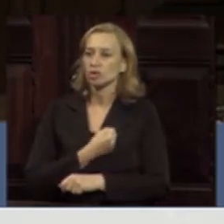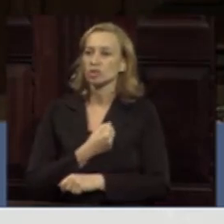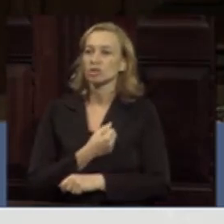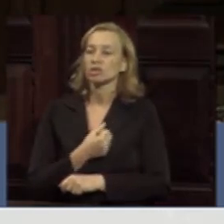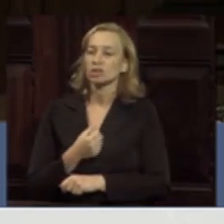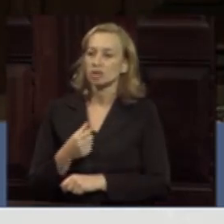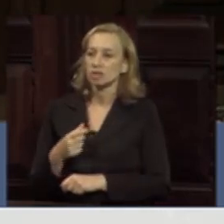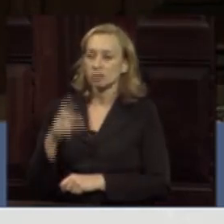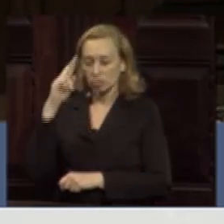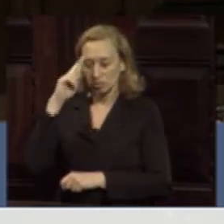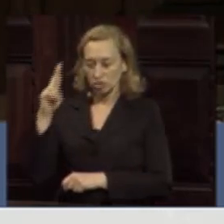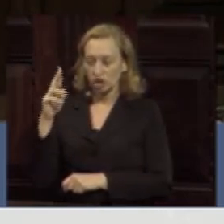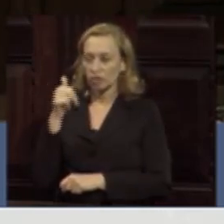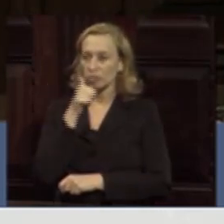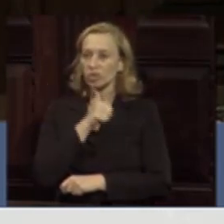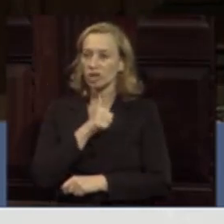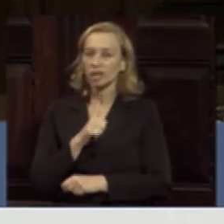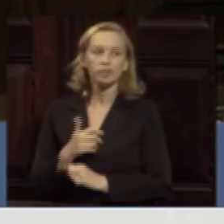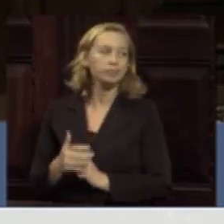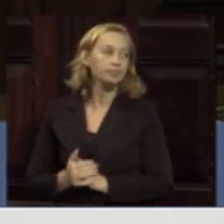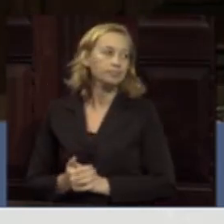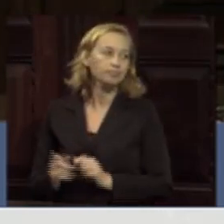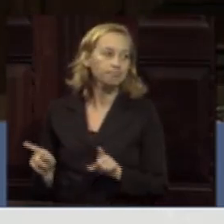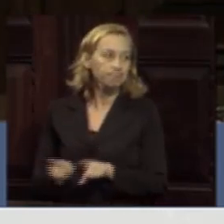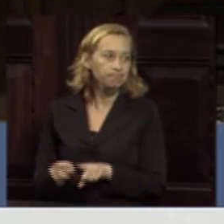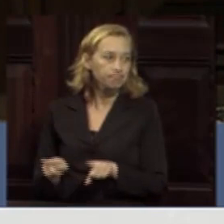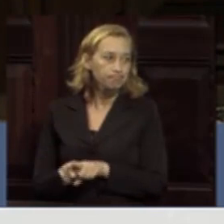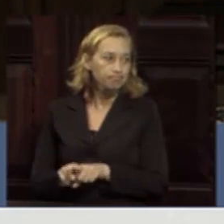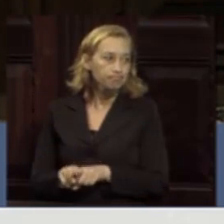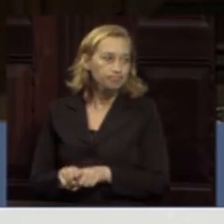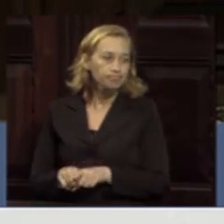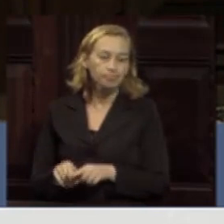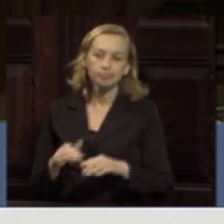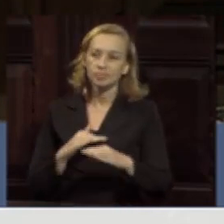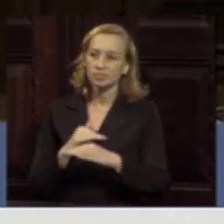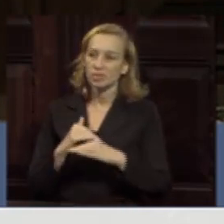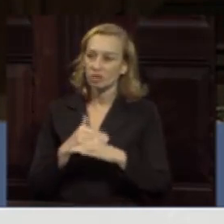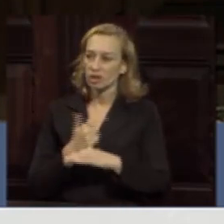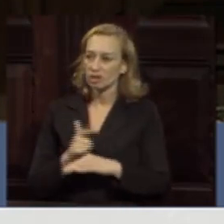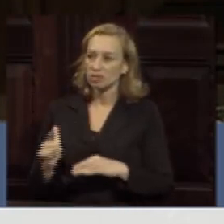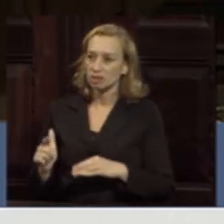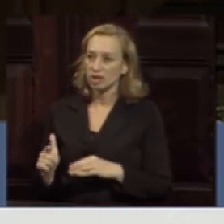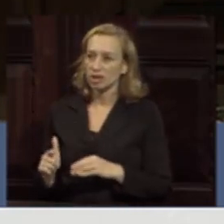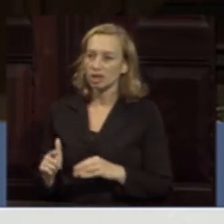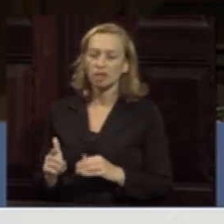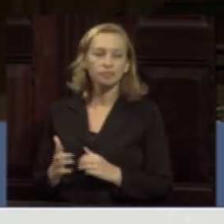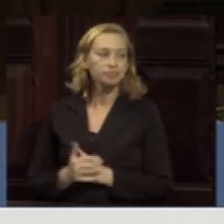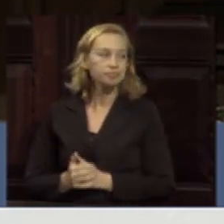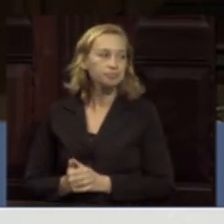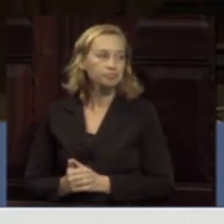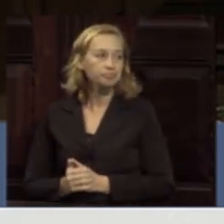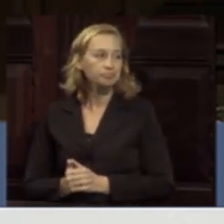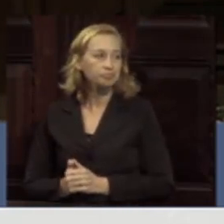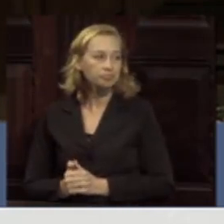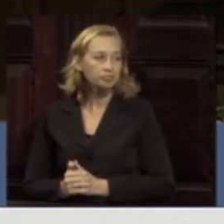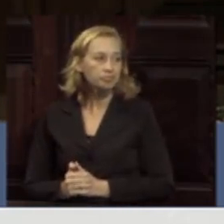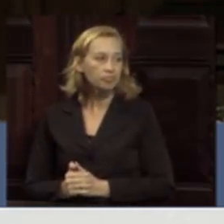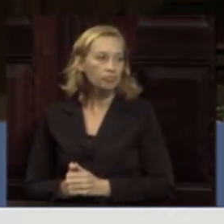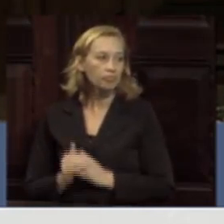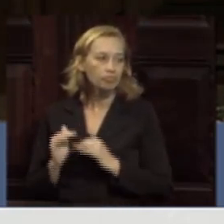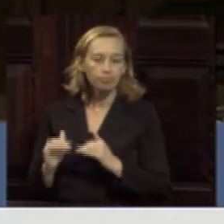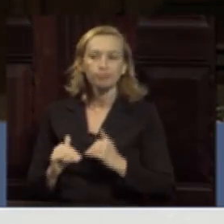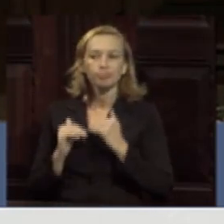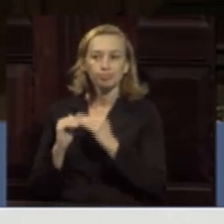comando, de mulheres. Portanto, faça esse registro. Também, no quadro das desigualdades que estava aqui traçando, é preciso ressaltar